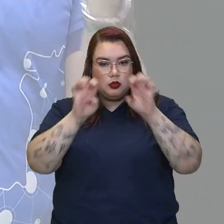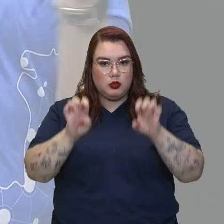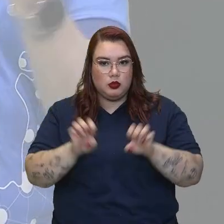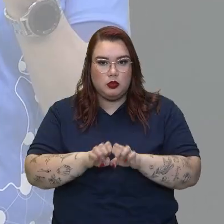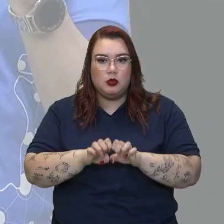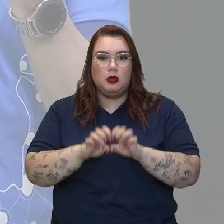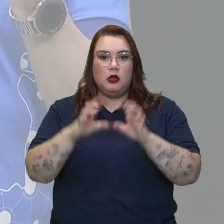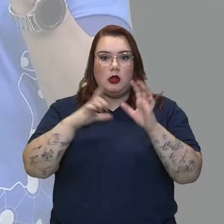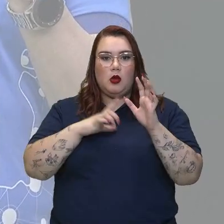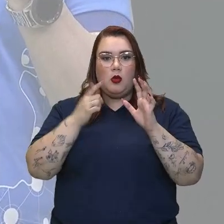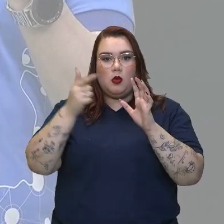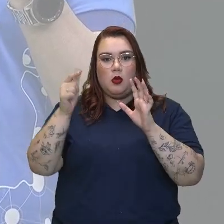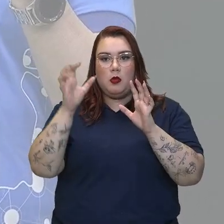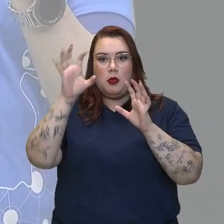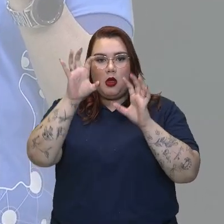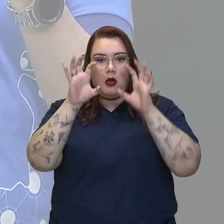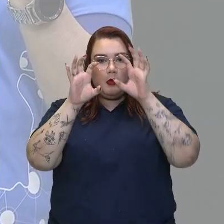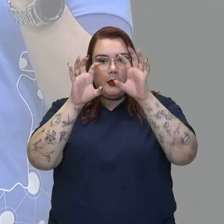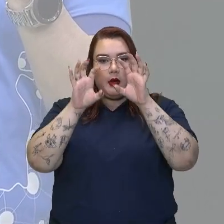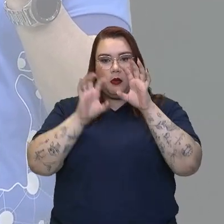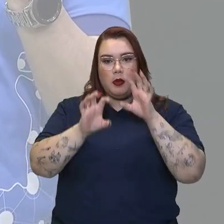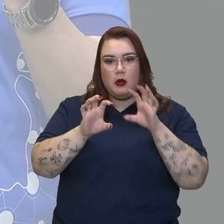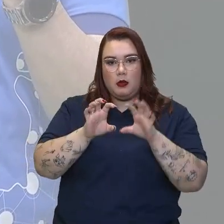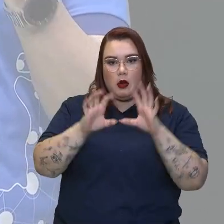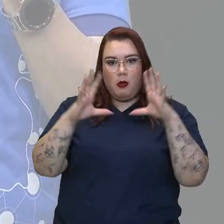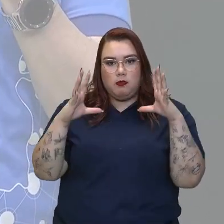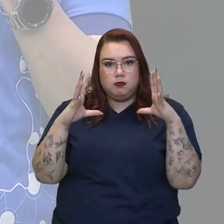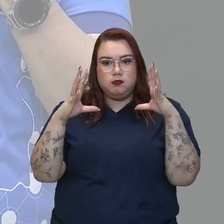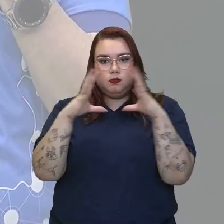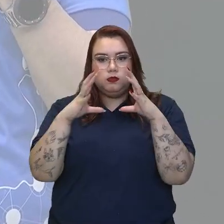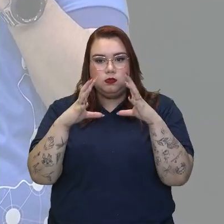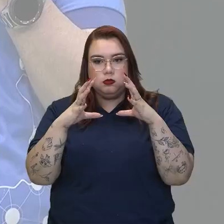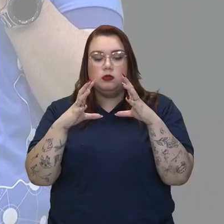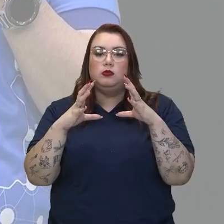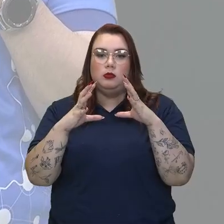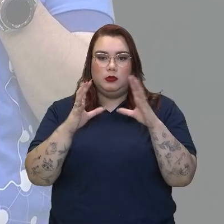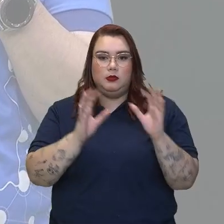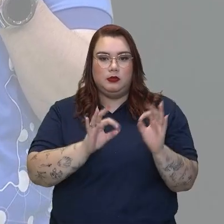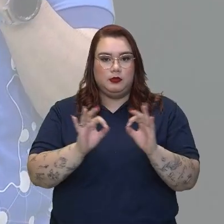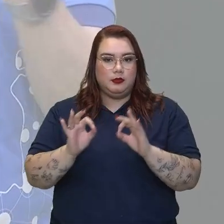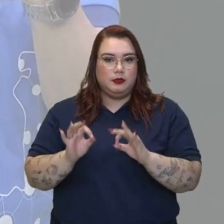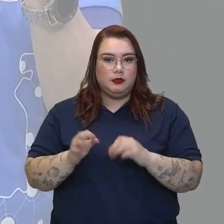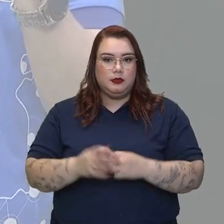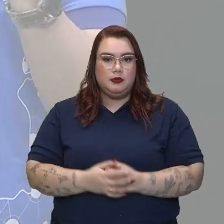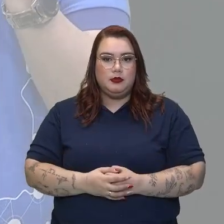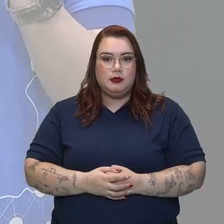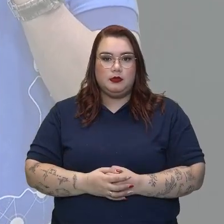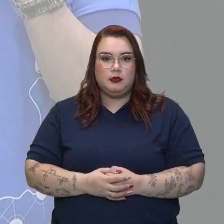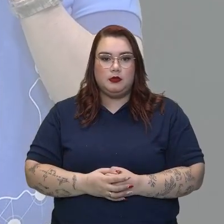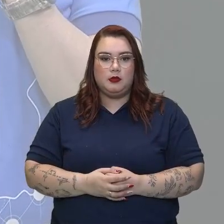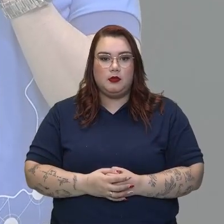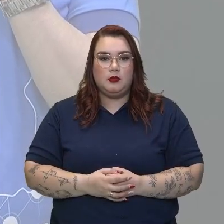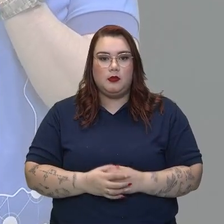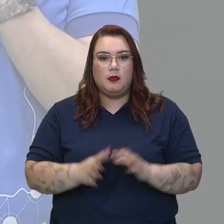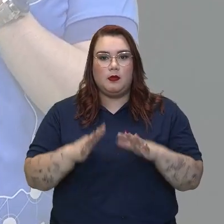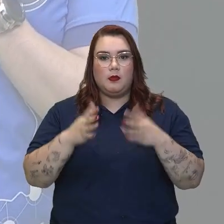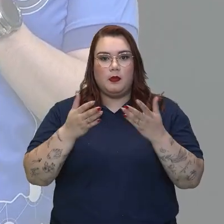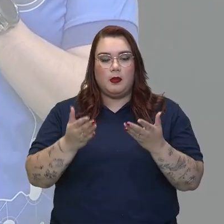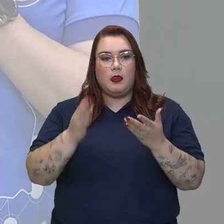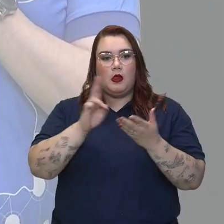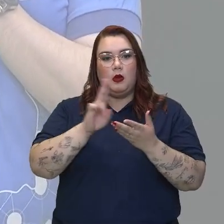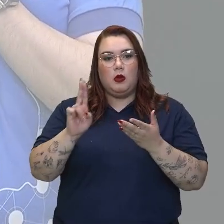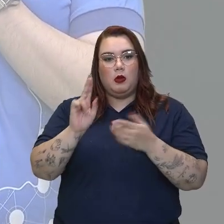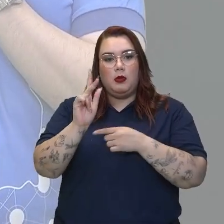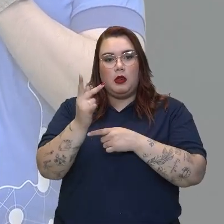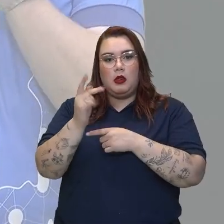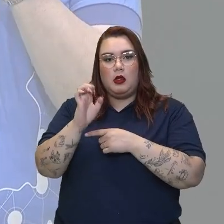outras estruturas juntas. Então ela vira um amontoado ali de estruturas terciárias. E um exemplo é a